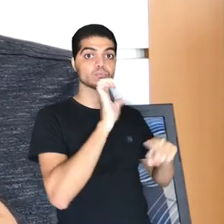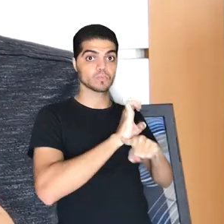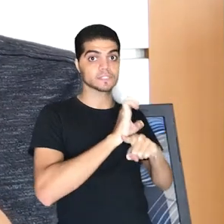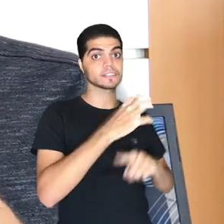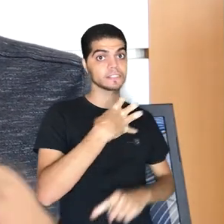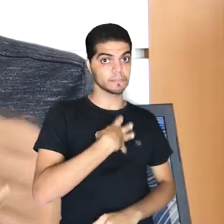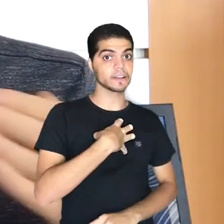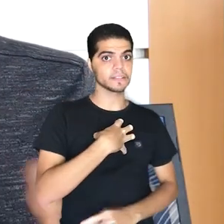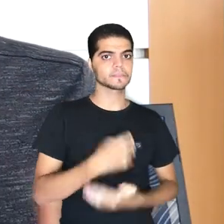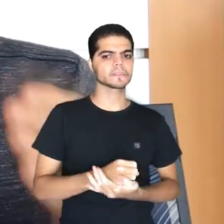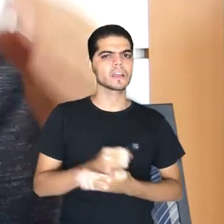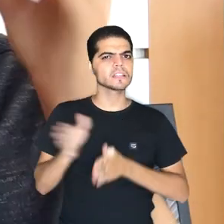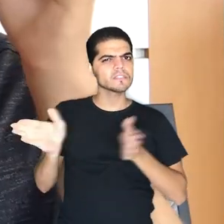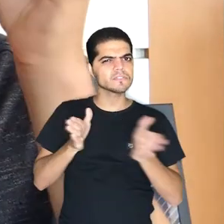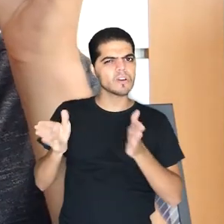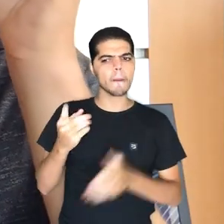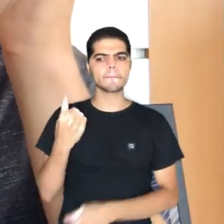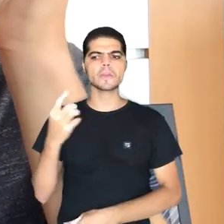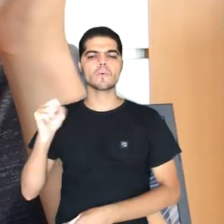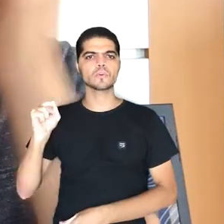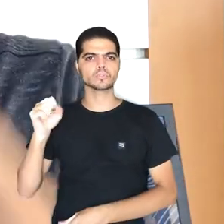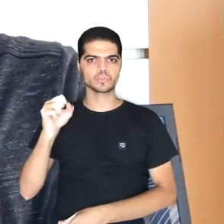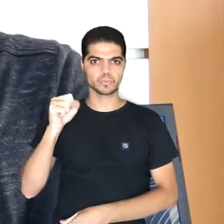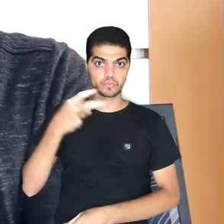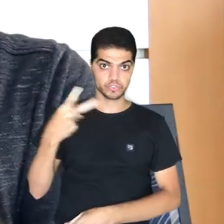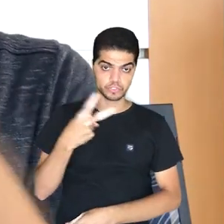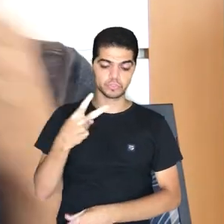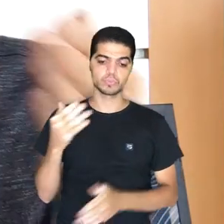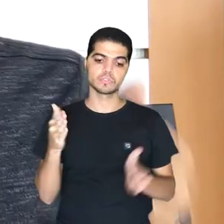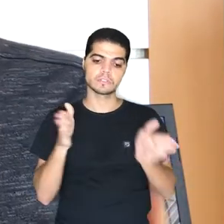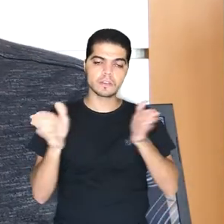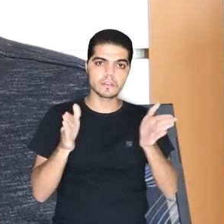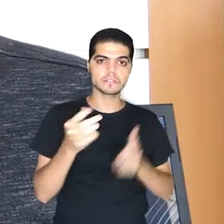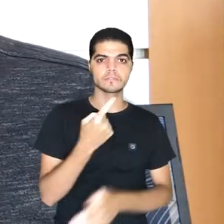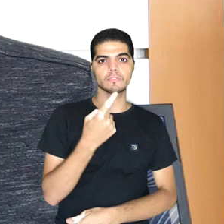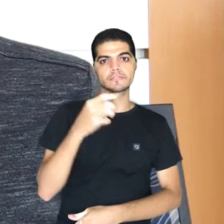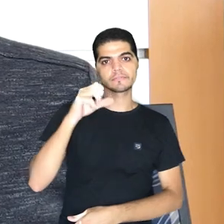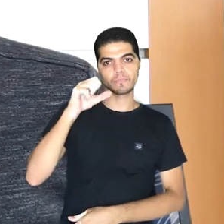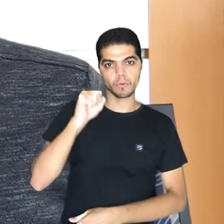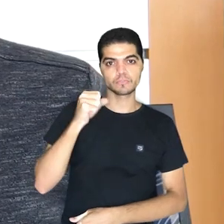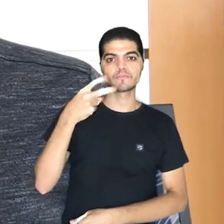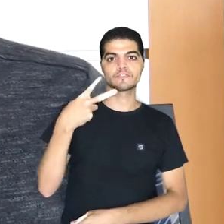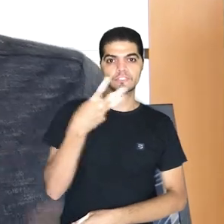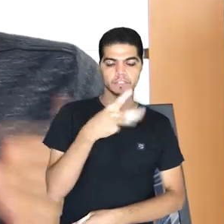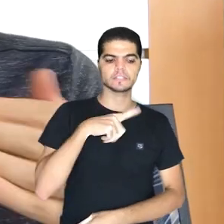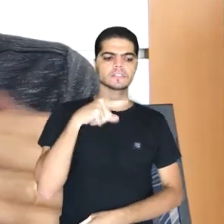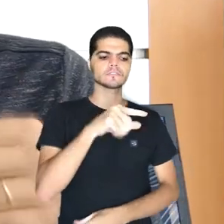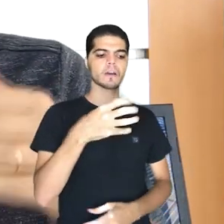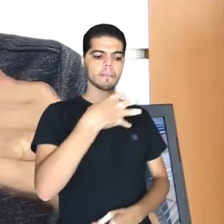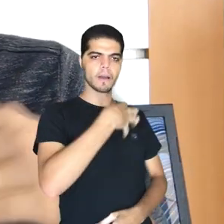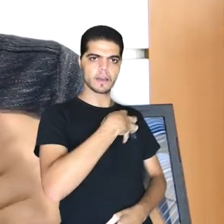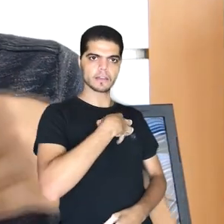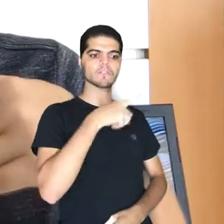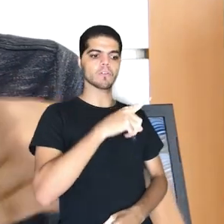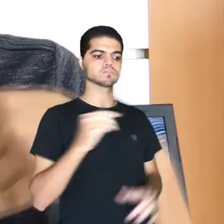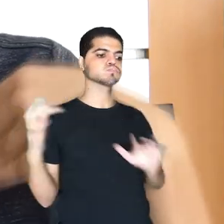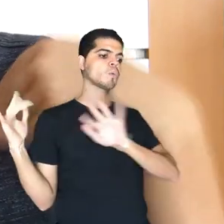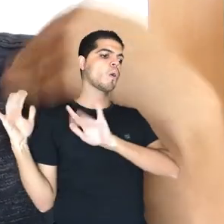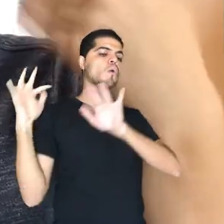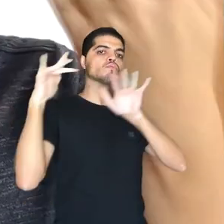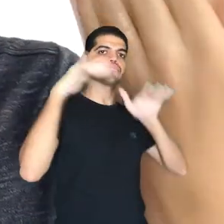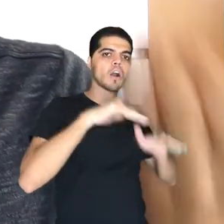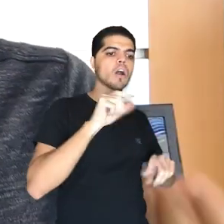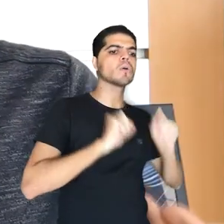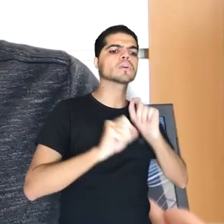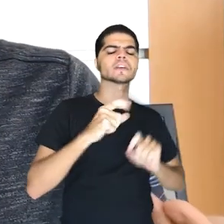Entre 1822 e 1823, a Bahia foi tomada por combates da independência do Brasil, na medida em que os baianos